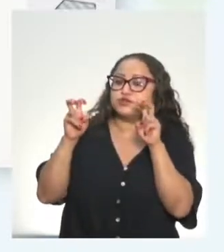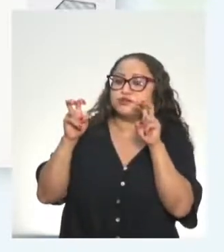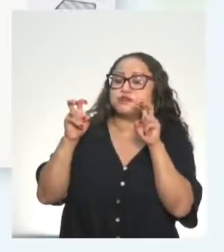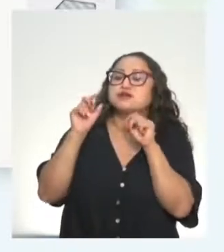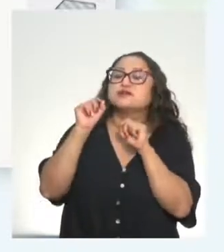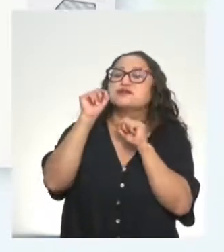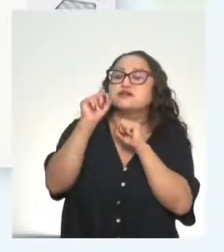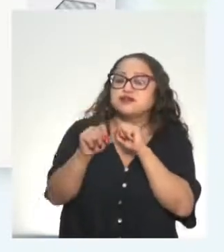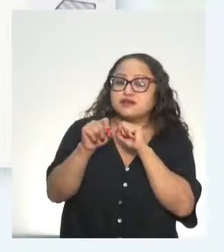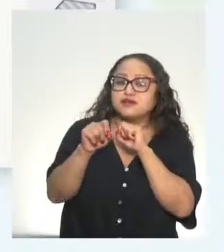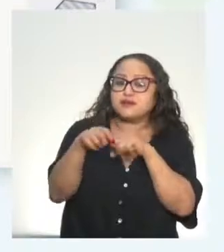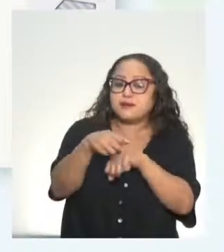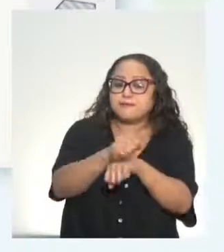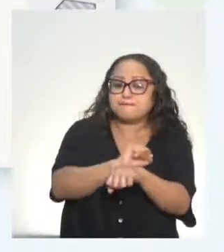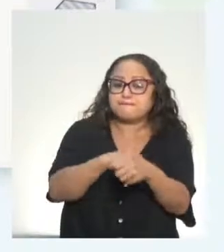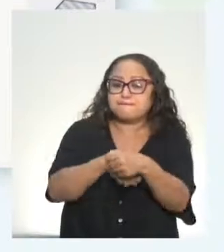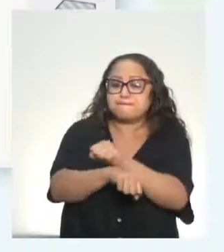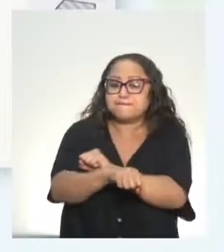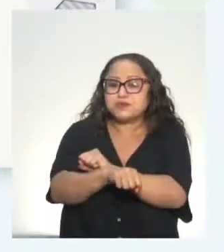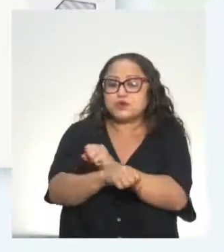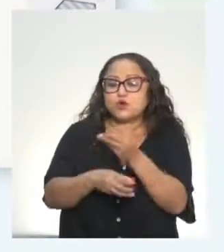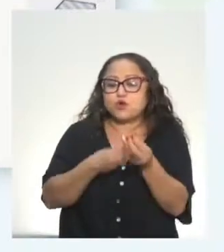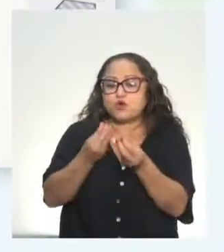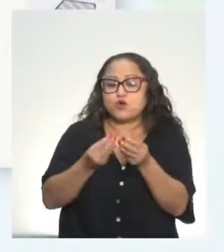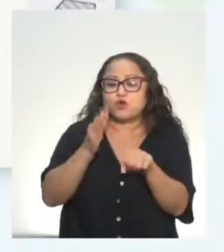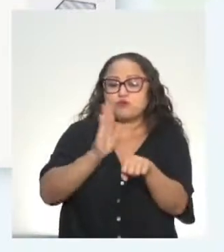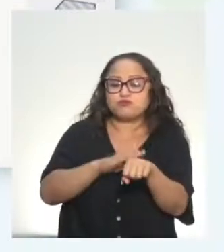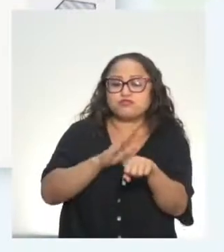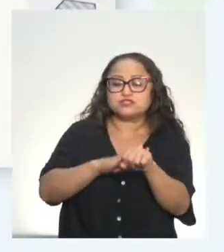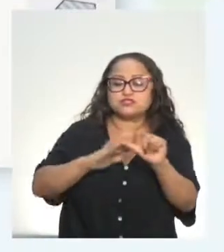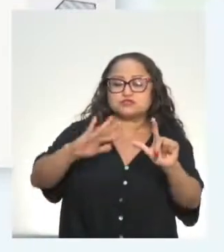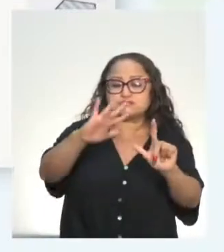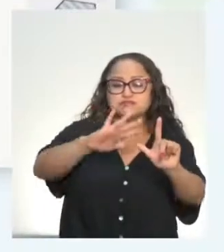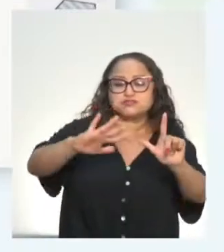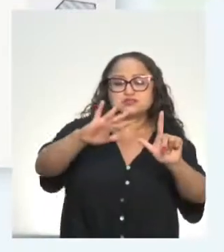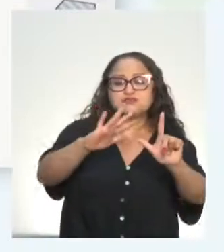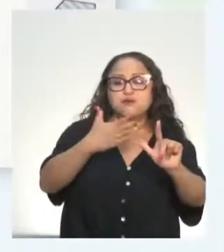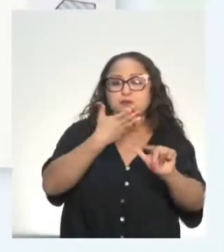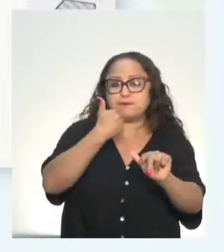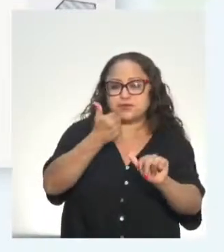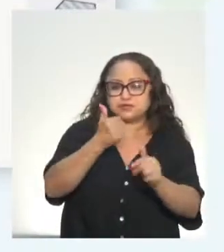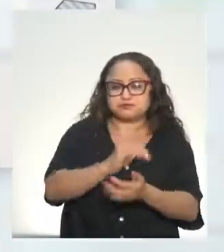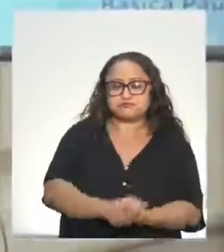que é os primeiros passos na fabricação digital. Até lá!